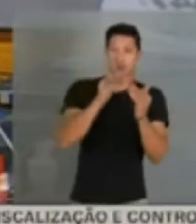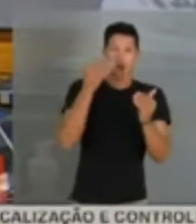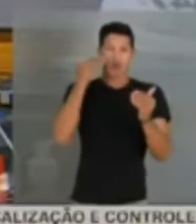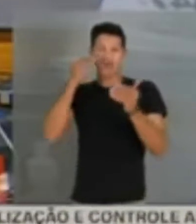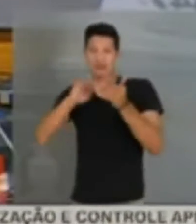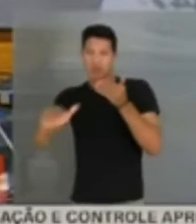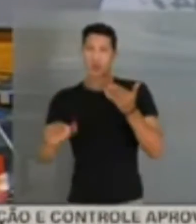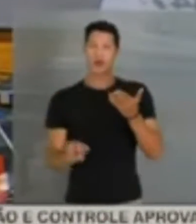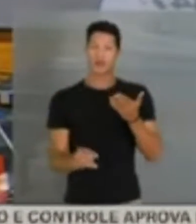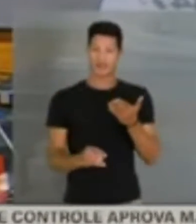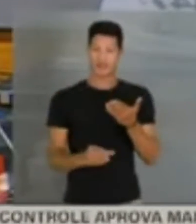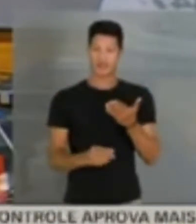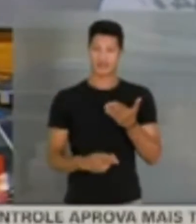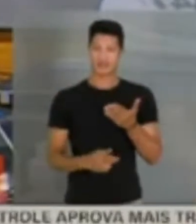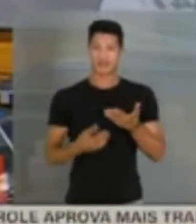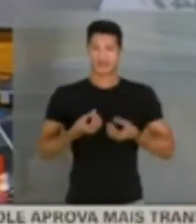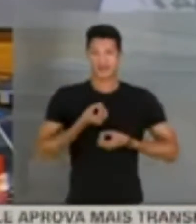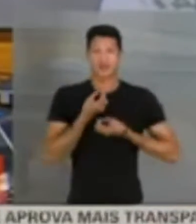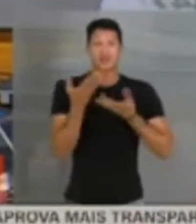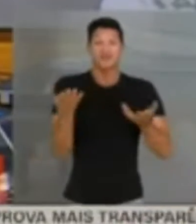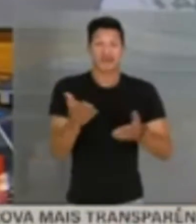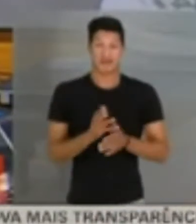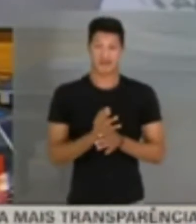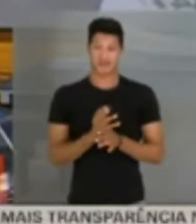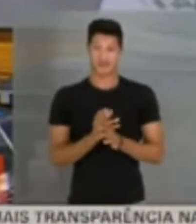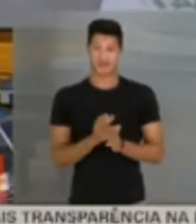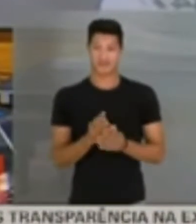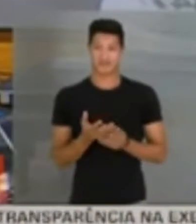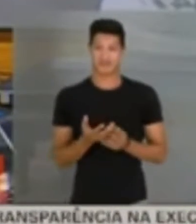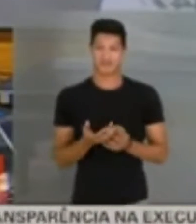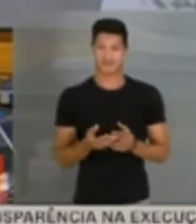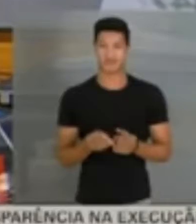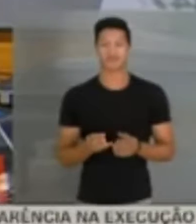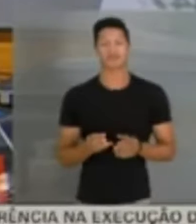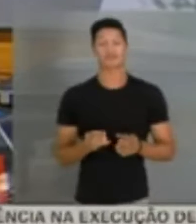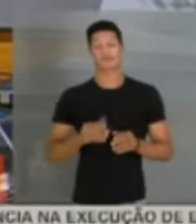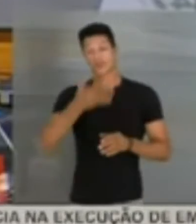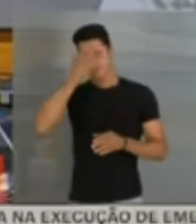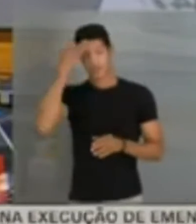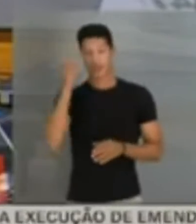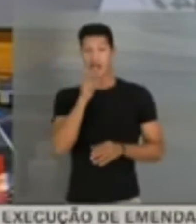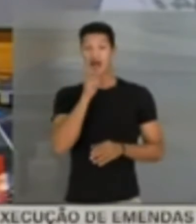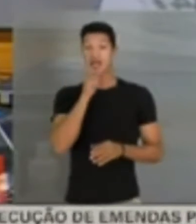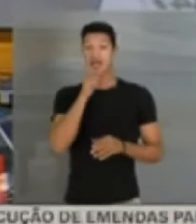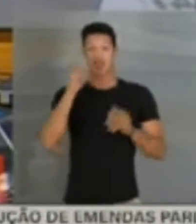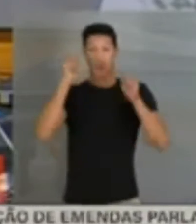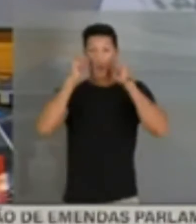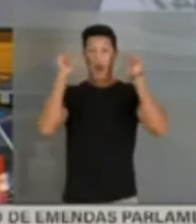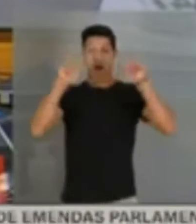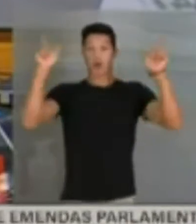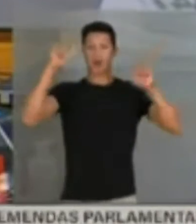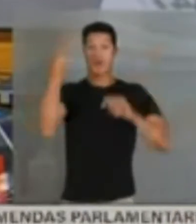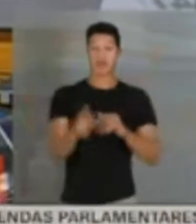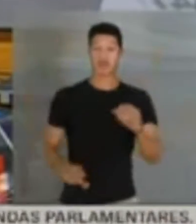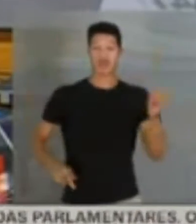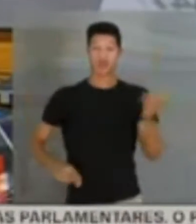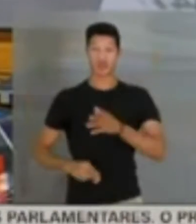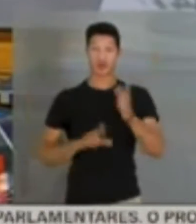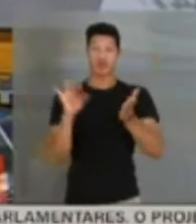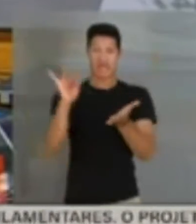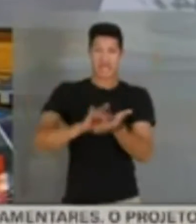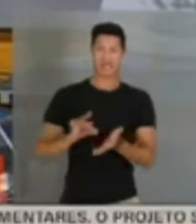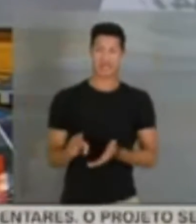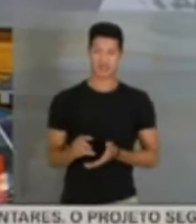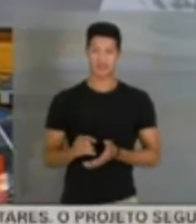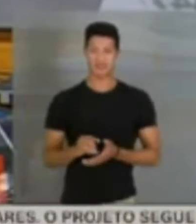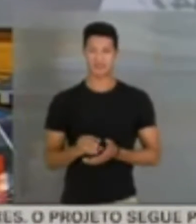concorda, diverge, se manifesta. Muitos ainda não acordaram para esta nova